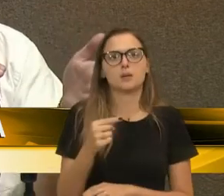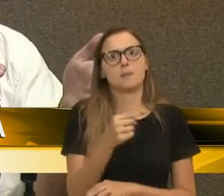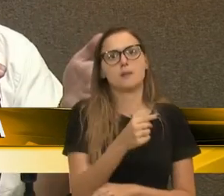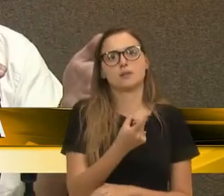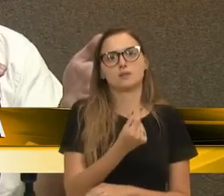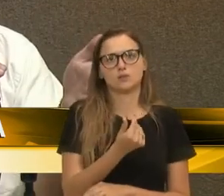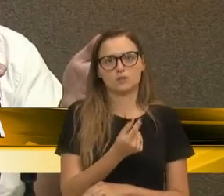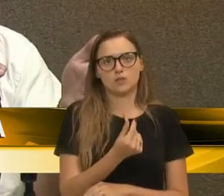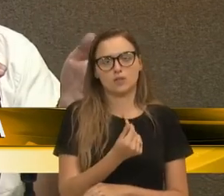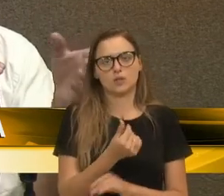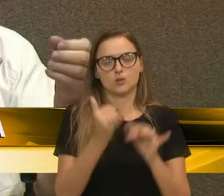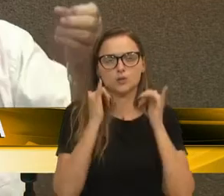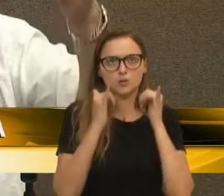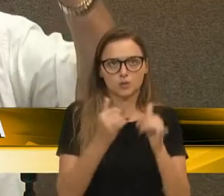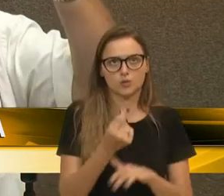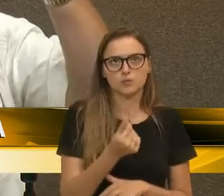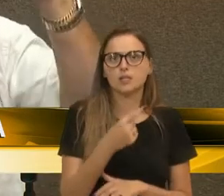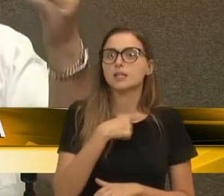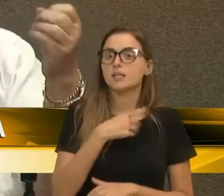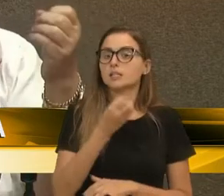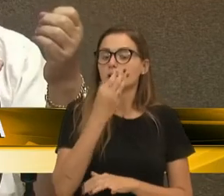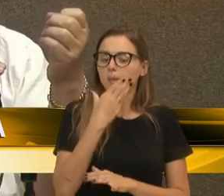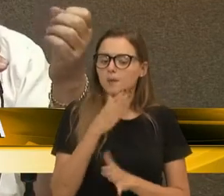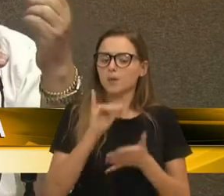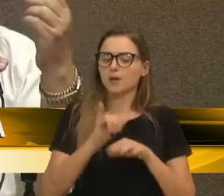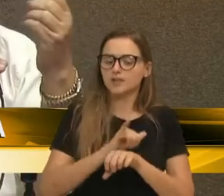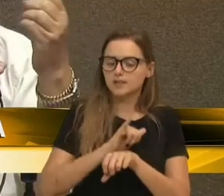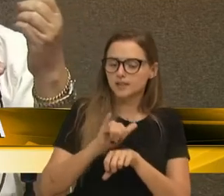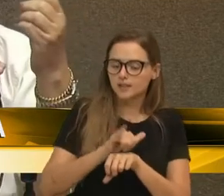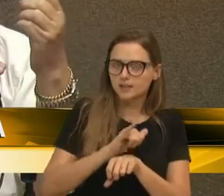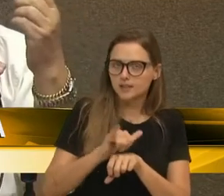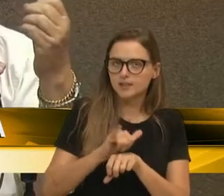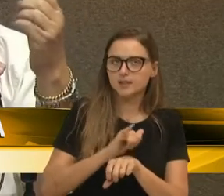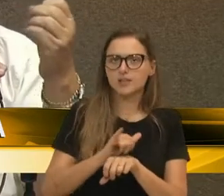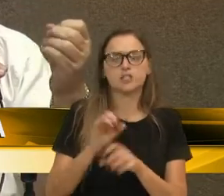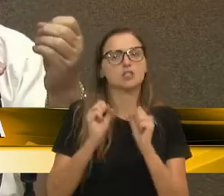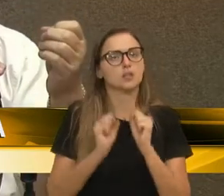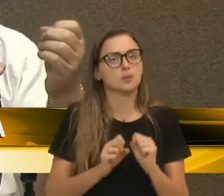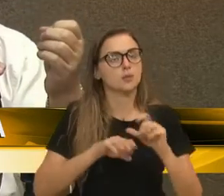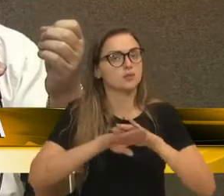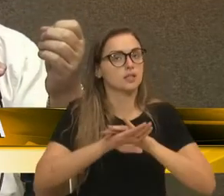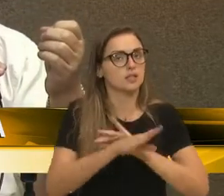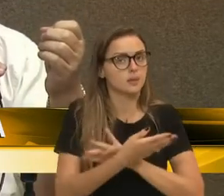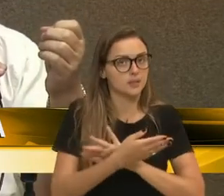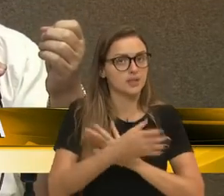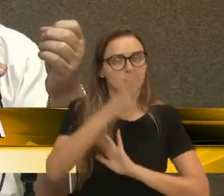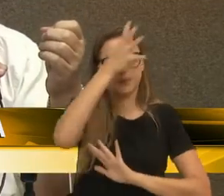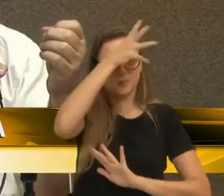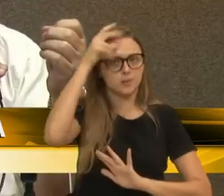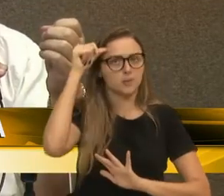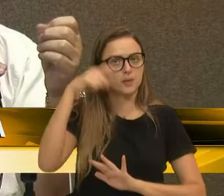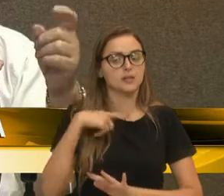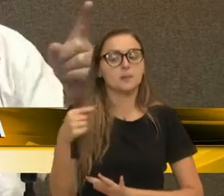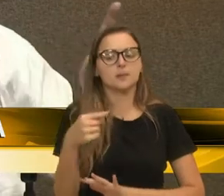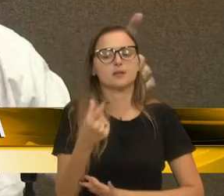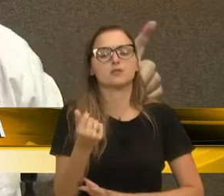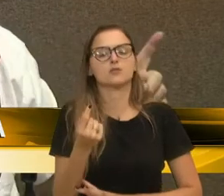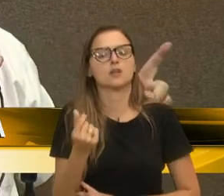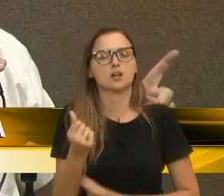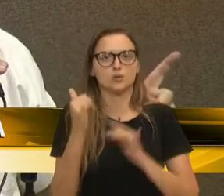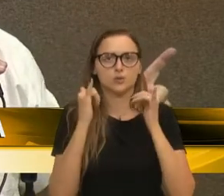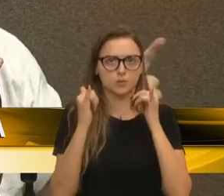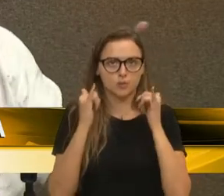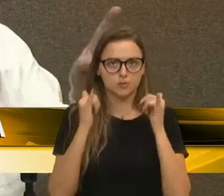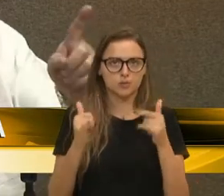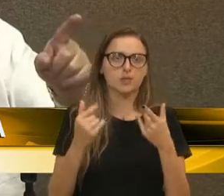tarifa. Tem boas medidas que podem ser implementadas pelo Executivo para baixar a tarifa. E nós estamos vendo